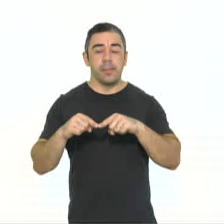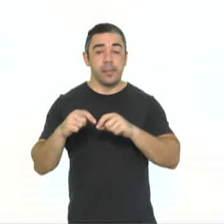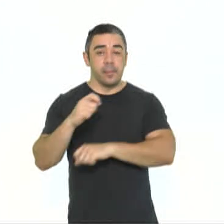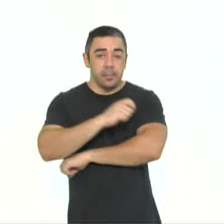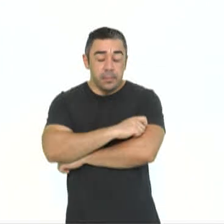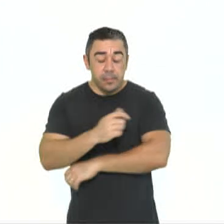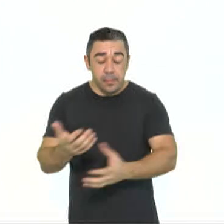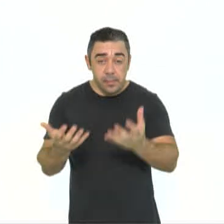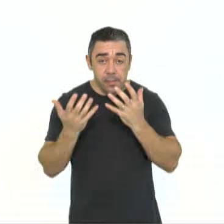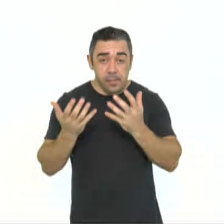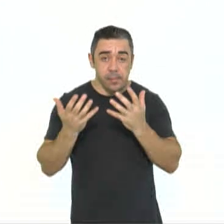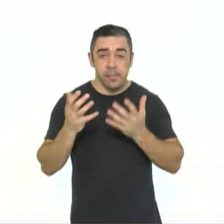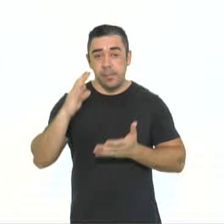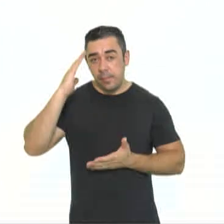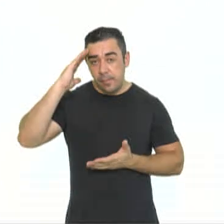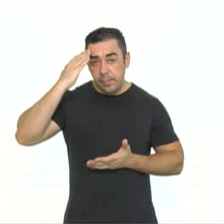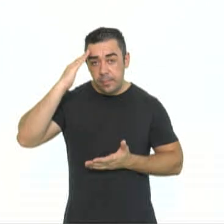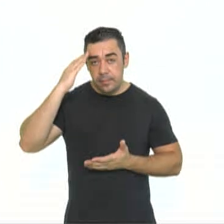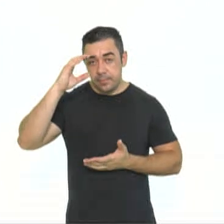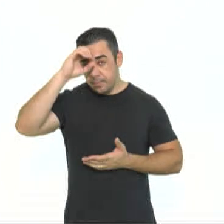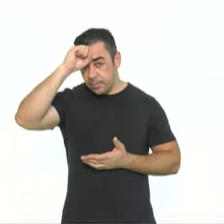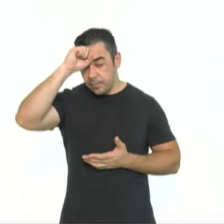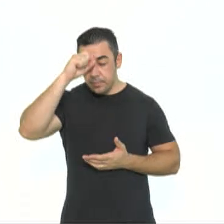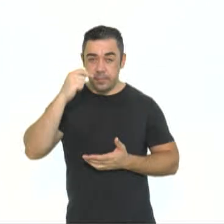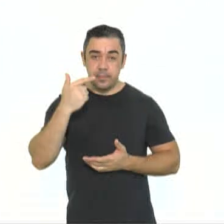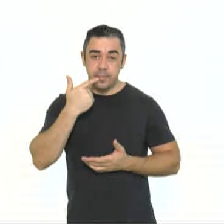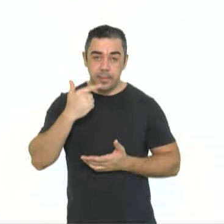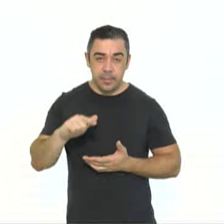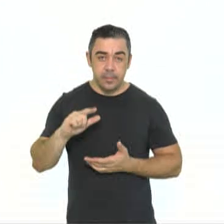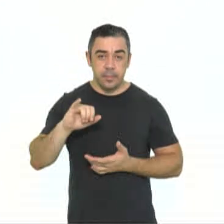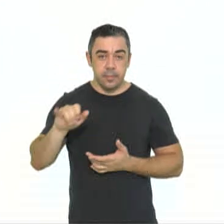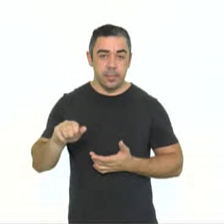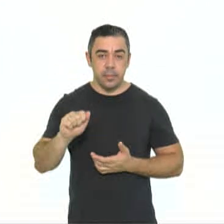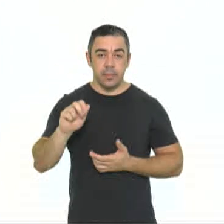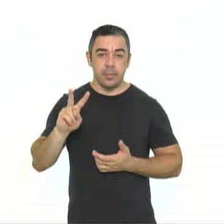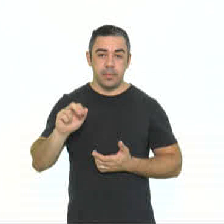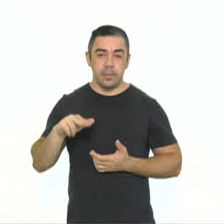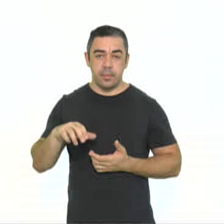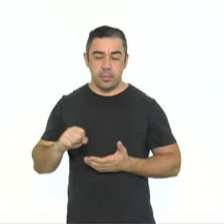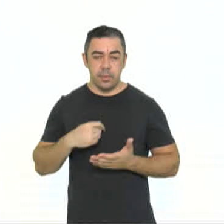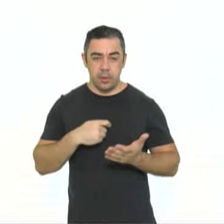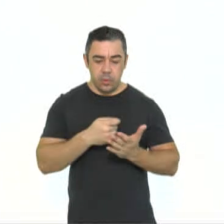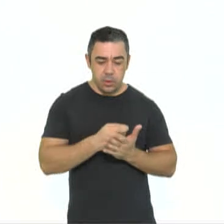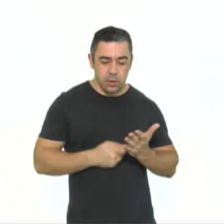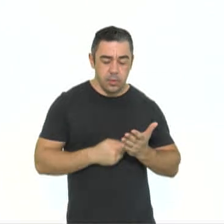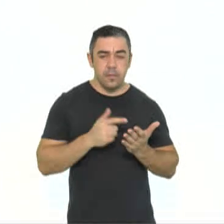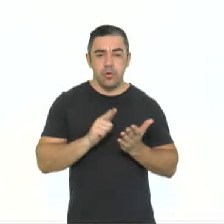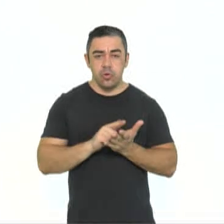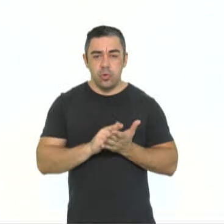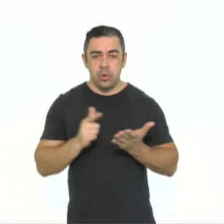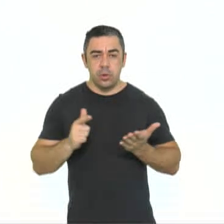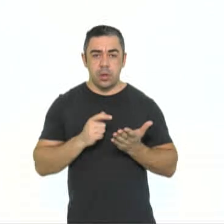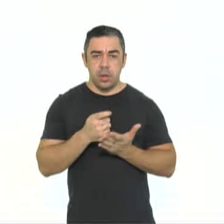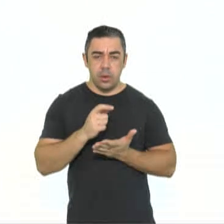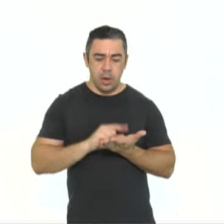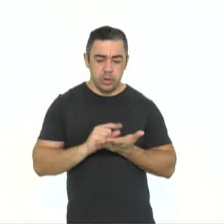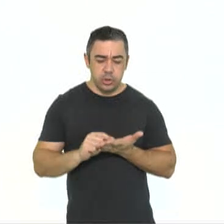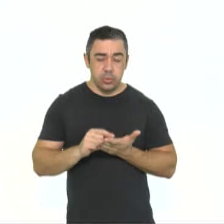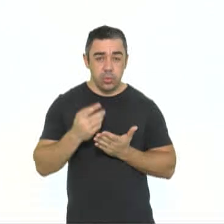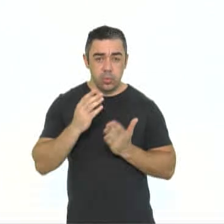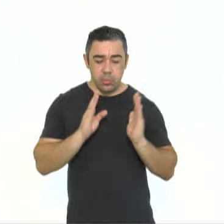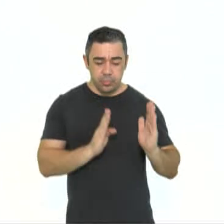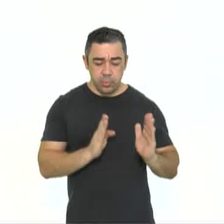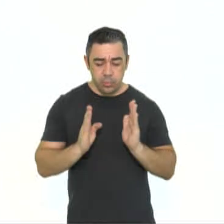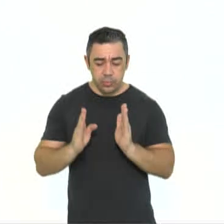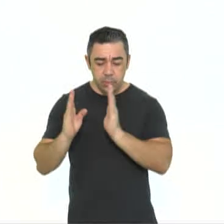sequiosos de entenderem o tal javanês. A convite da redação, escrevi no Jornal do Comércio um artigo de 4 colunas